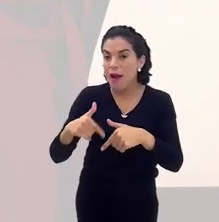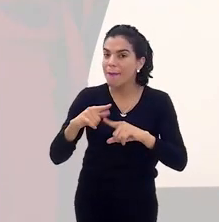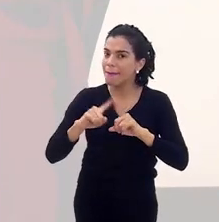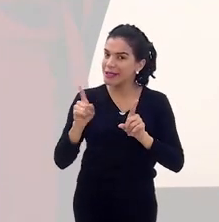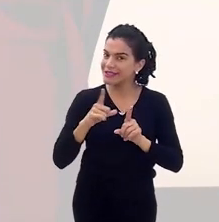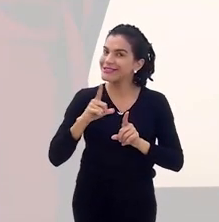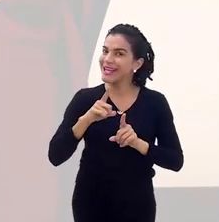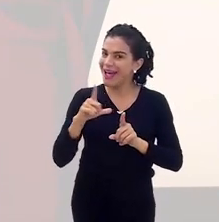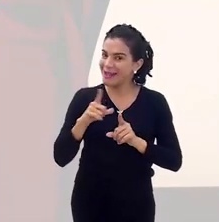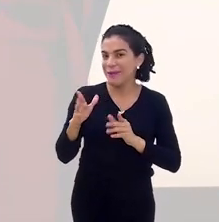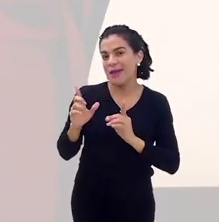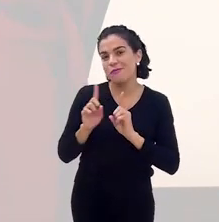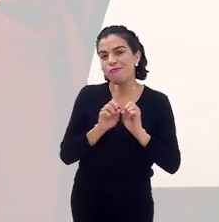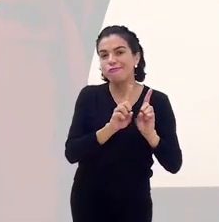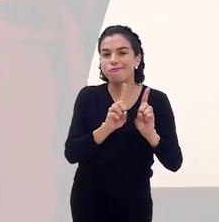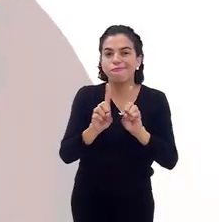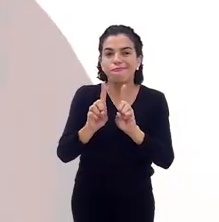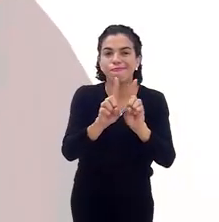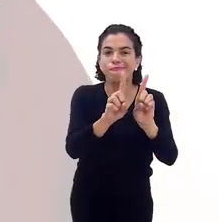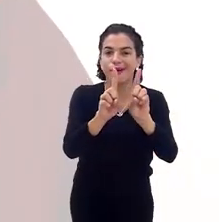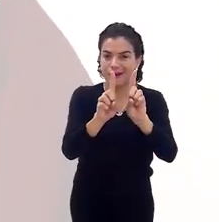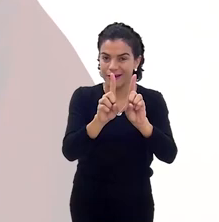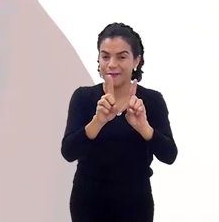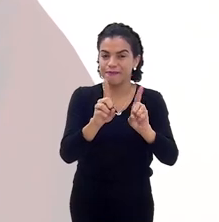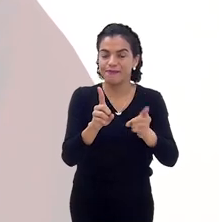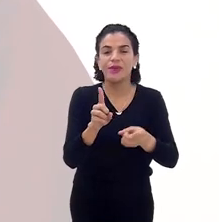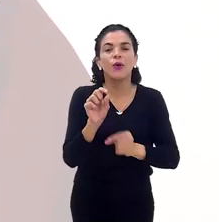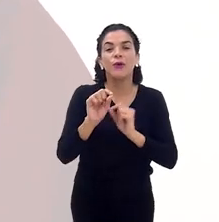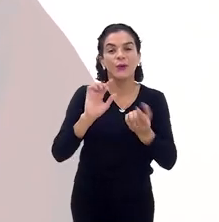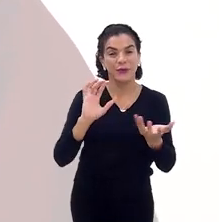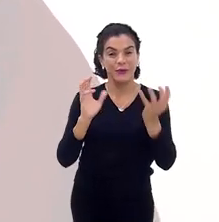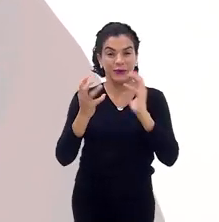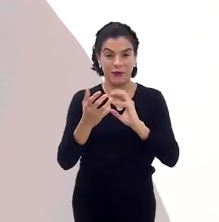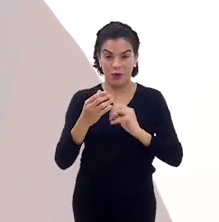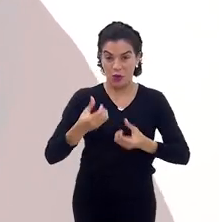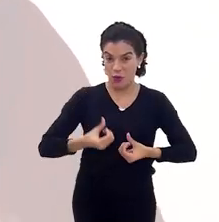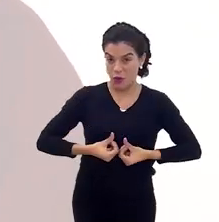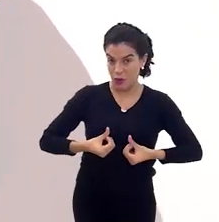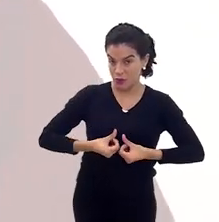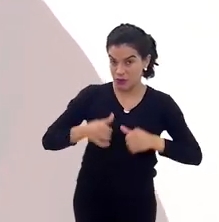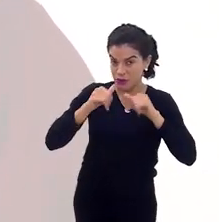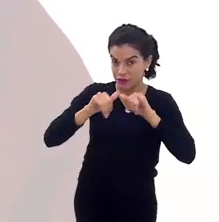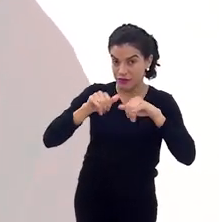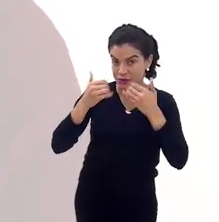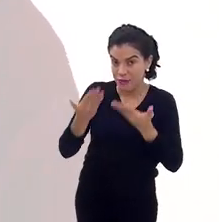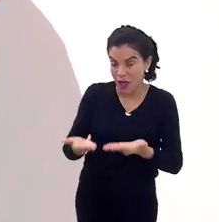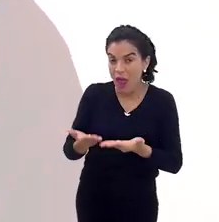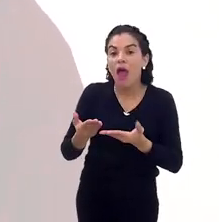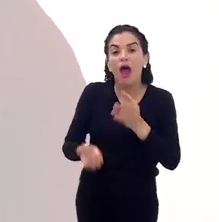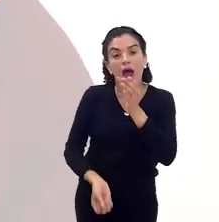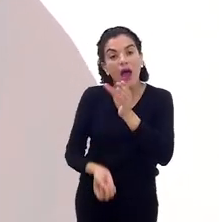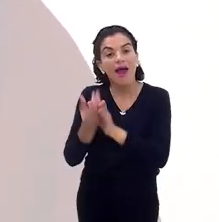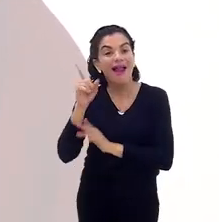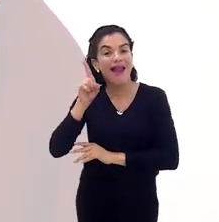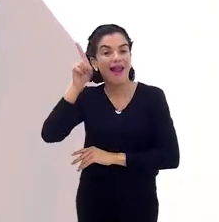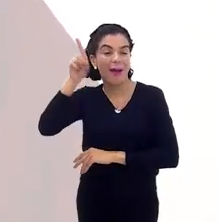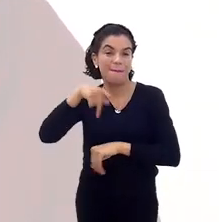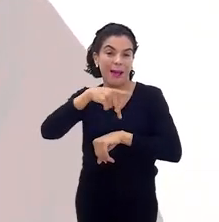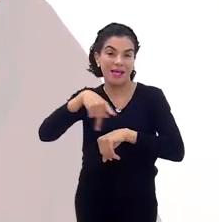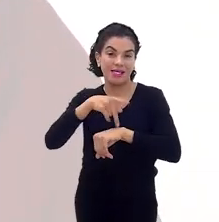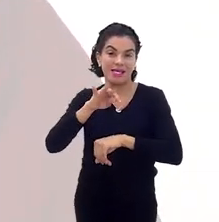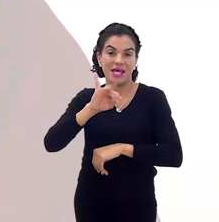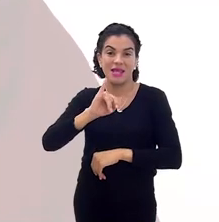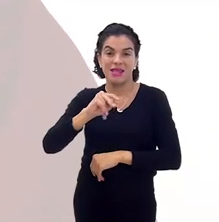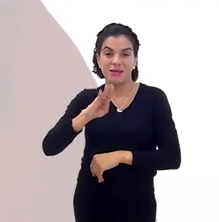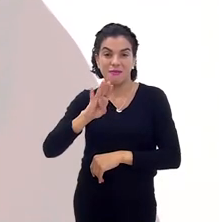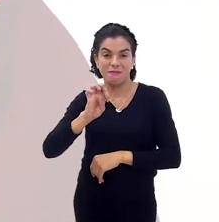isso. Mas a gente está no caminho também, né? Então, o que que acontece? Então, o budismo tibetano vem do Tibete. O